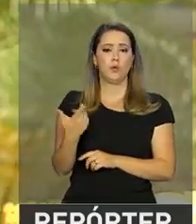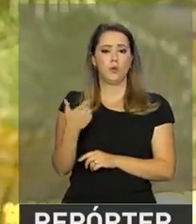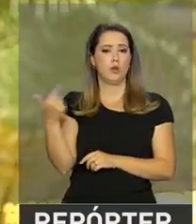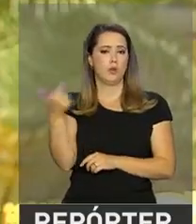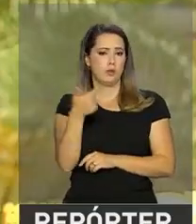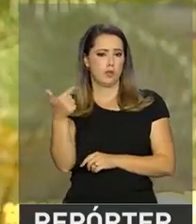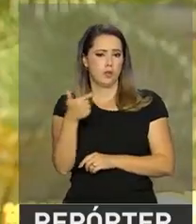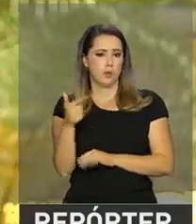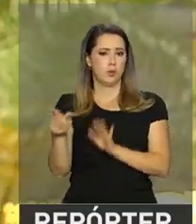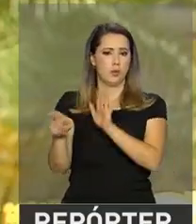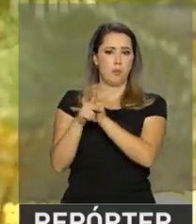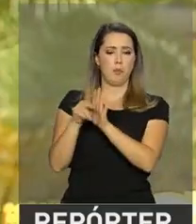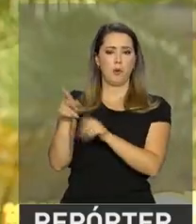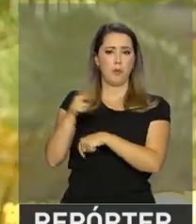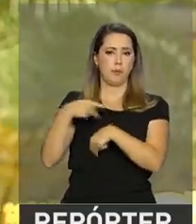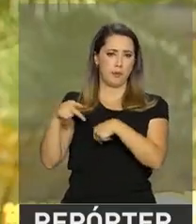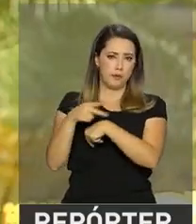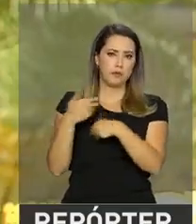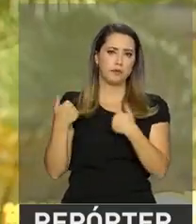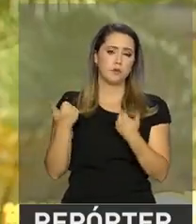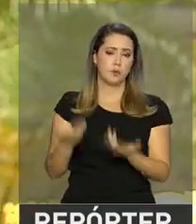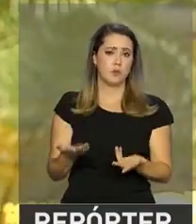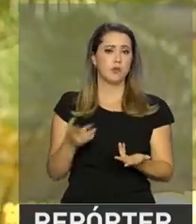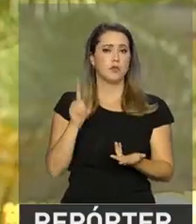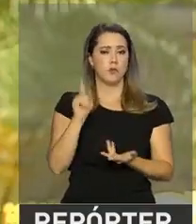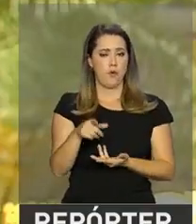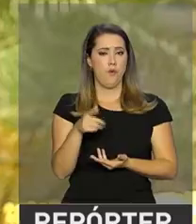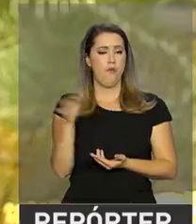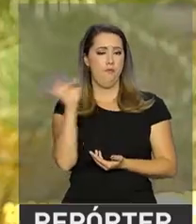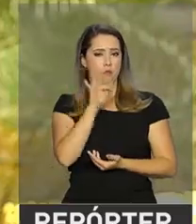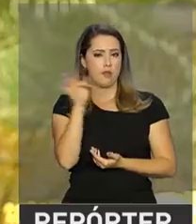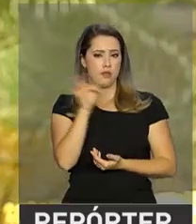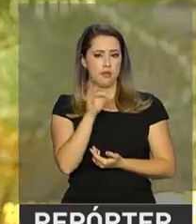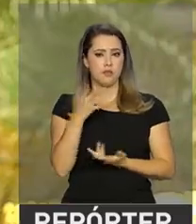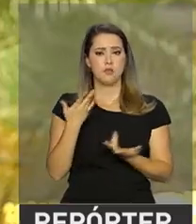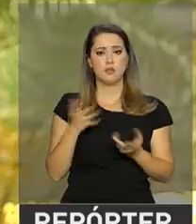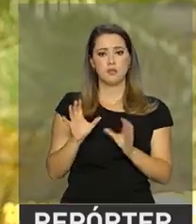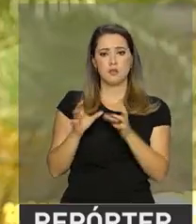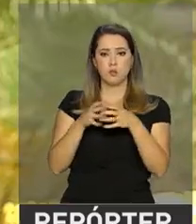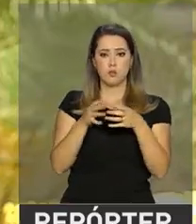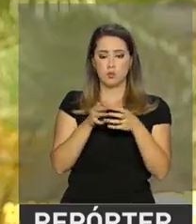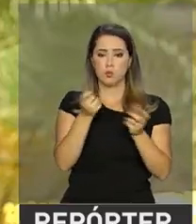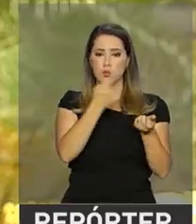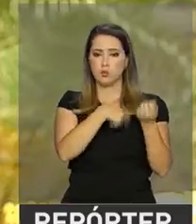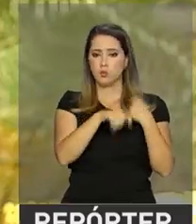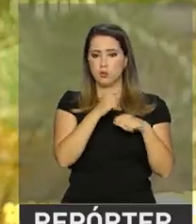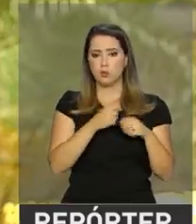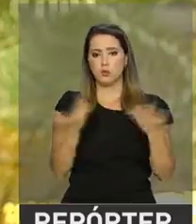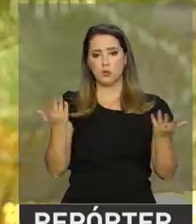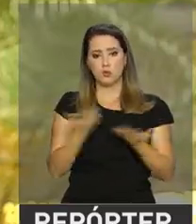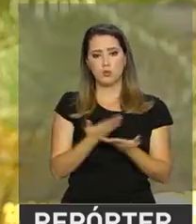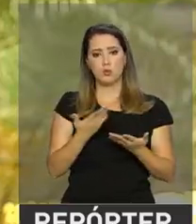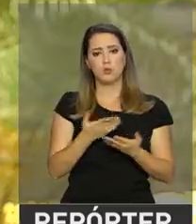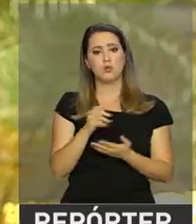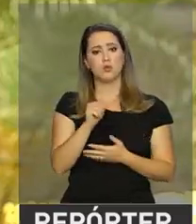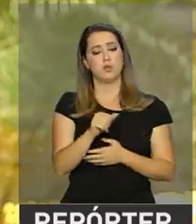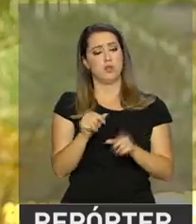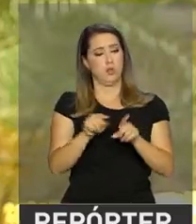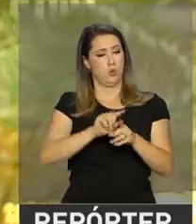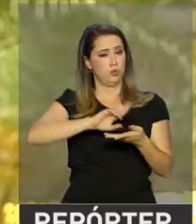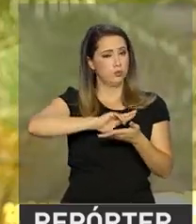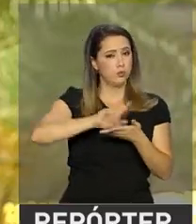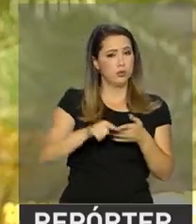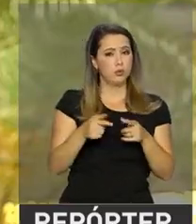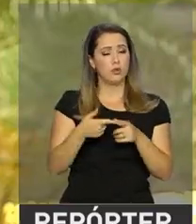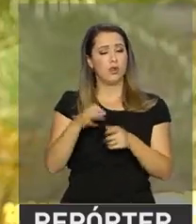segunda língua oficial a língua oficial do país como francês prazeres colônias é francesas que hoje são francófonos e